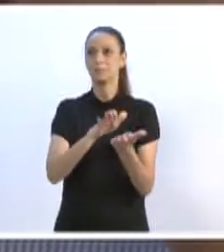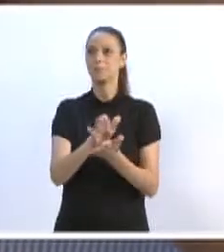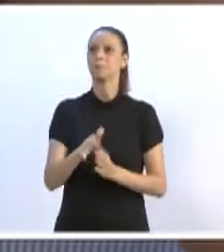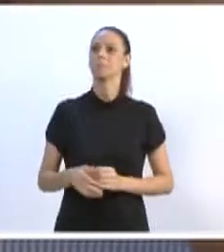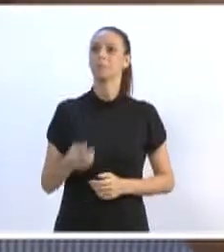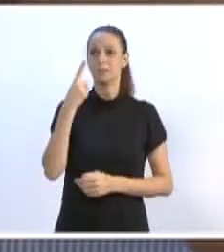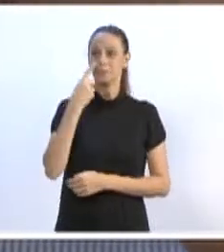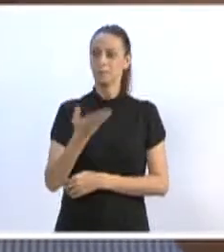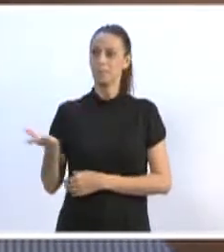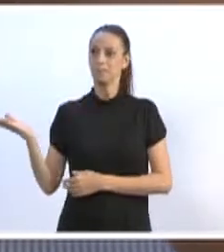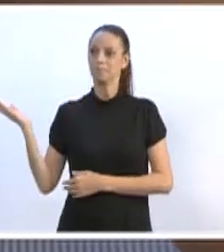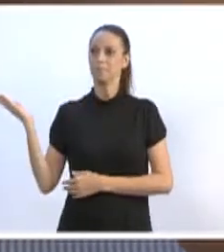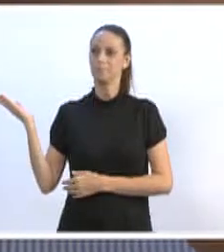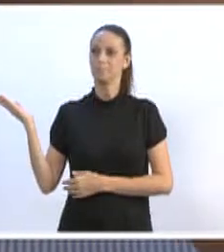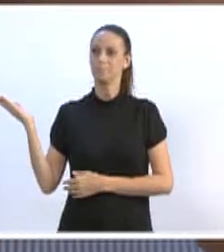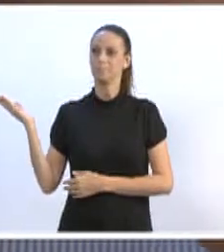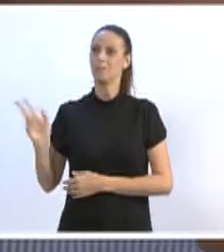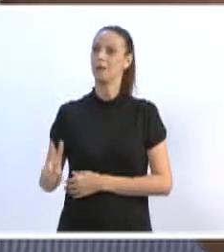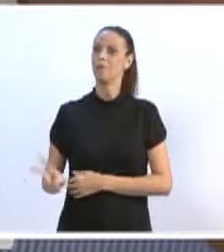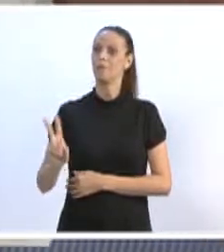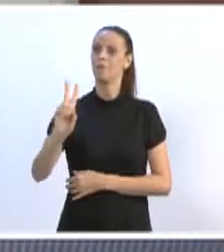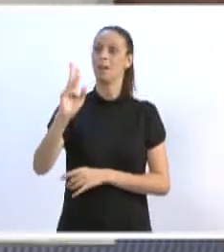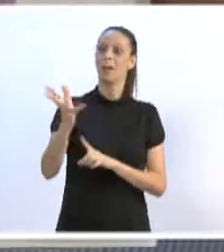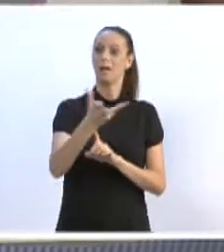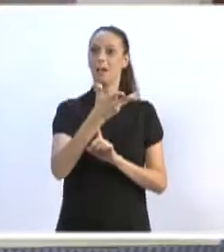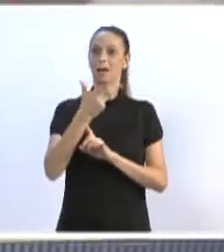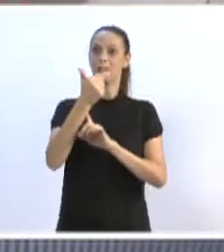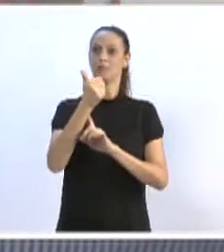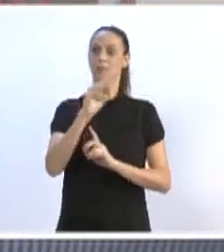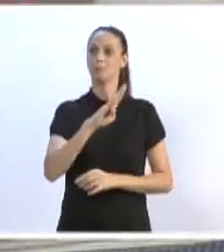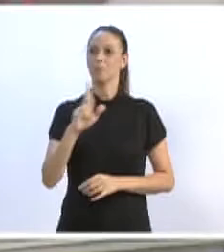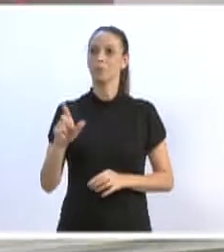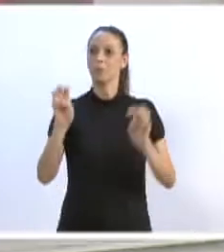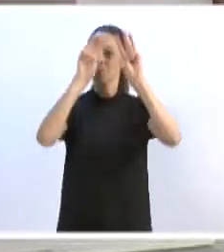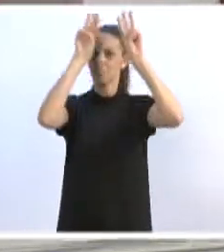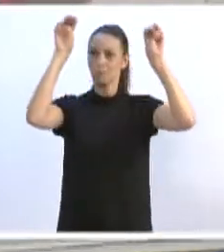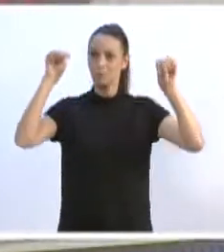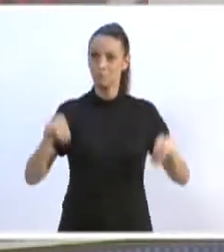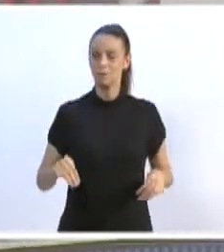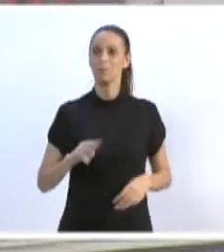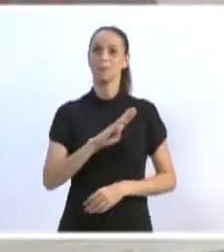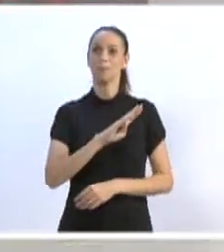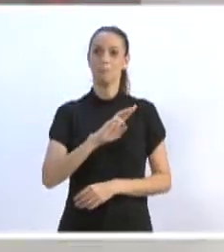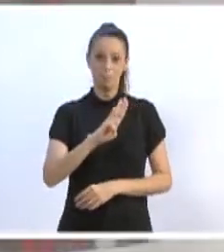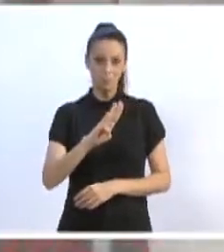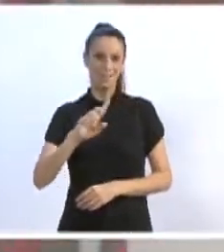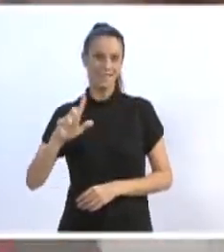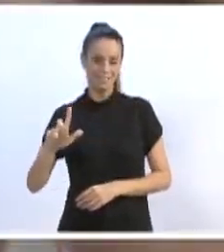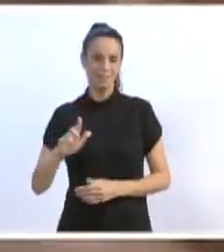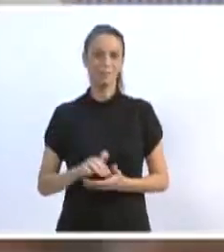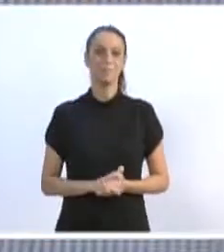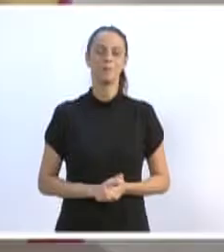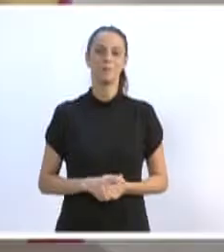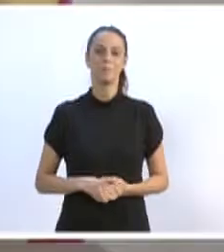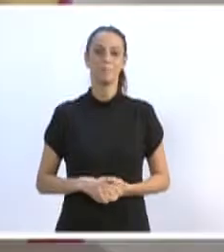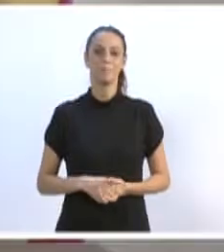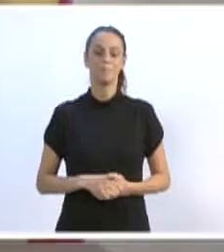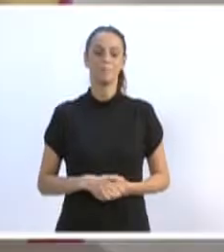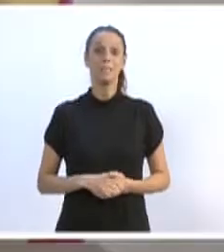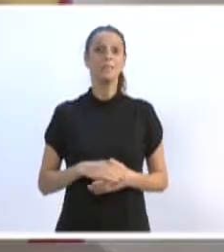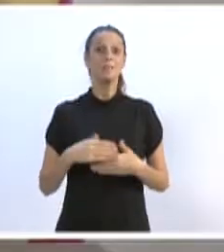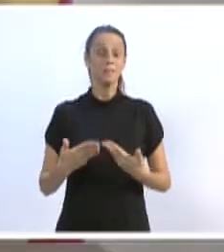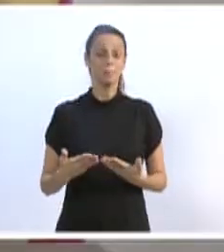é capa do Jornal de Santa Catarina, a abertura, dada a importância, a imprensa tem valorizado, sempre tem